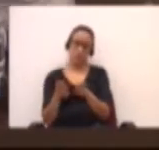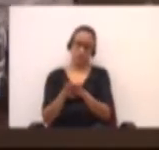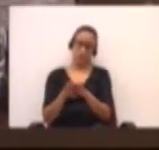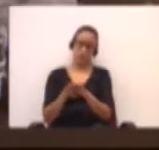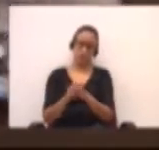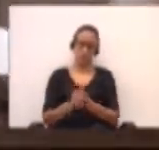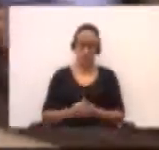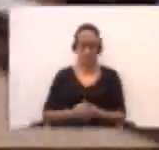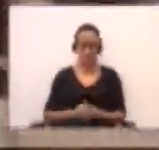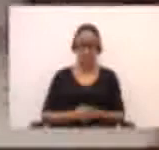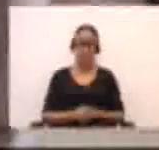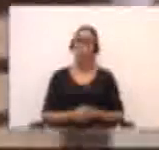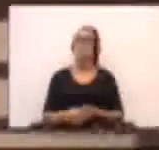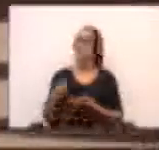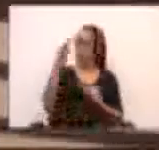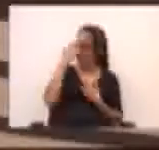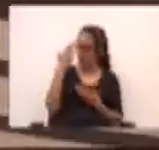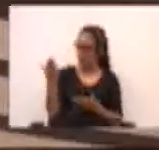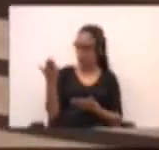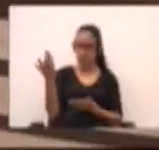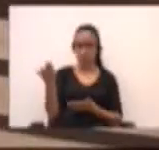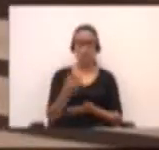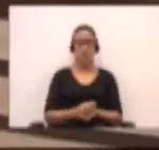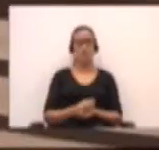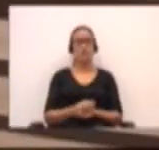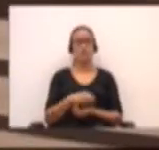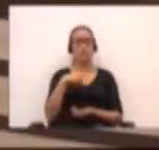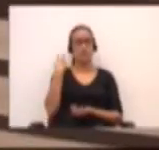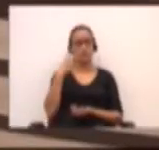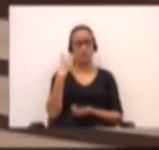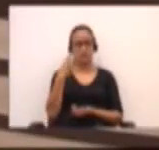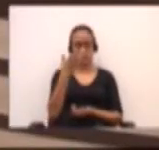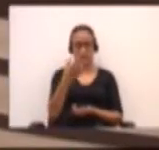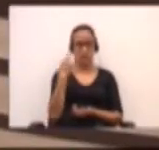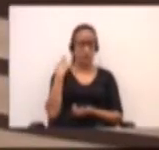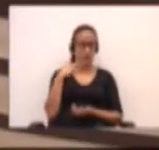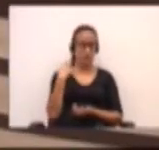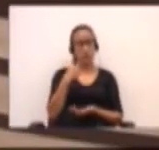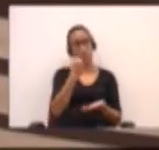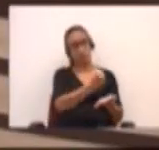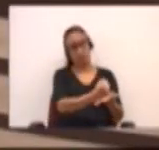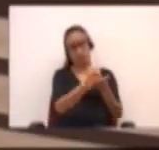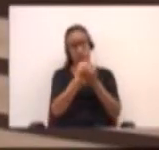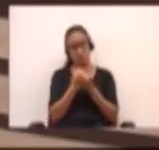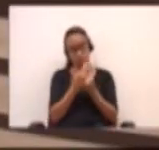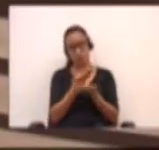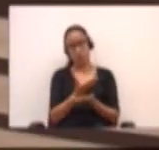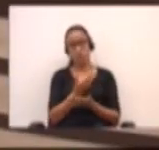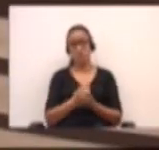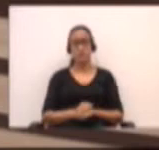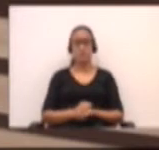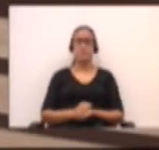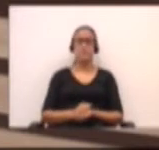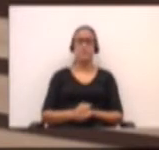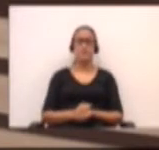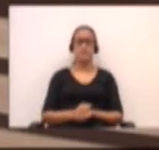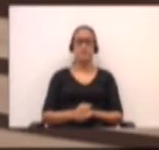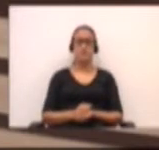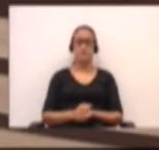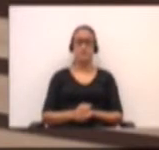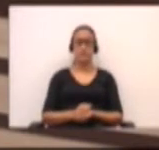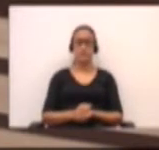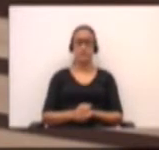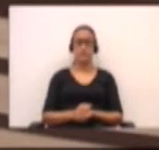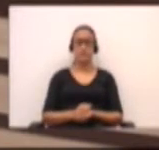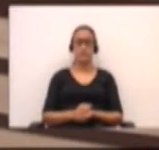Essa presidência agradece a menção do vereador Ronei, a contribuição do vereador Ronei Costa Martins e auxiliada